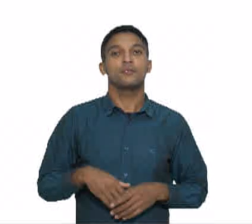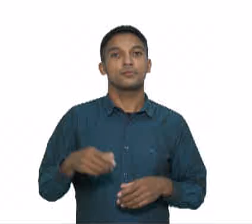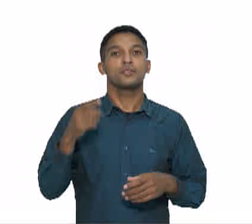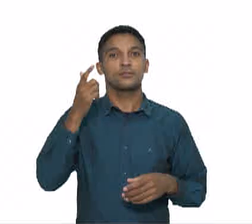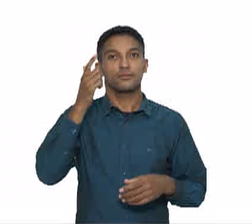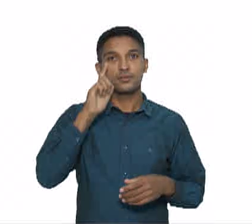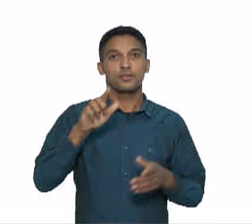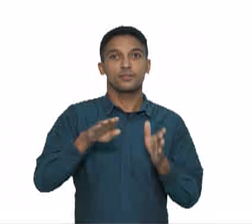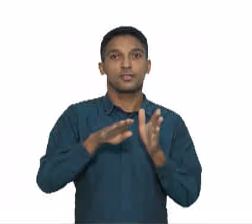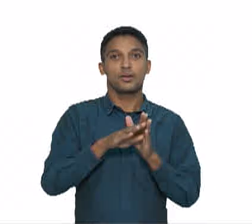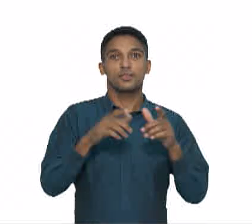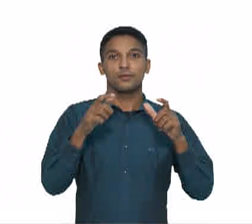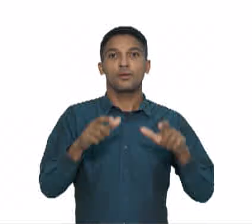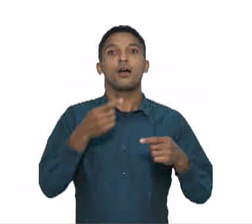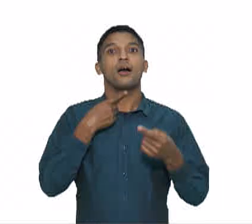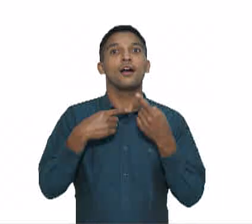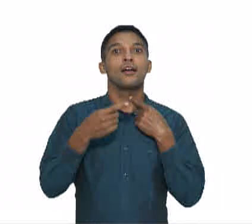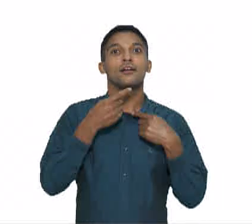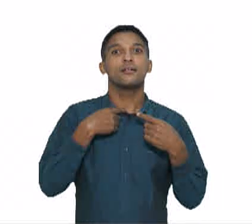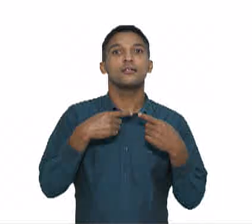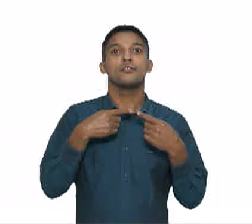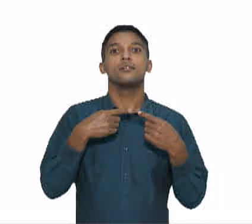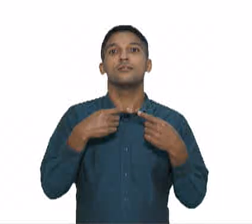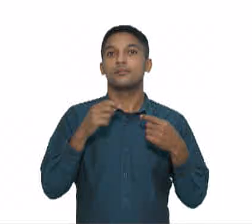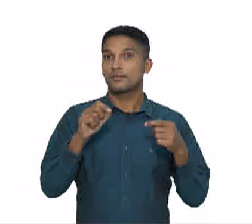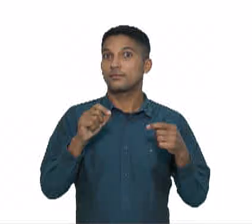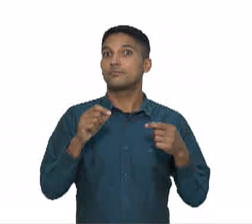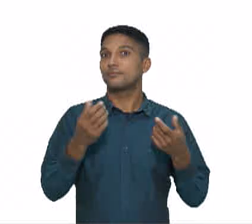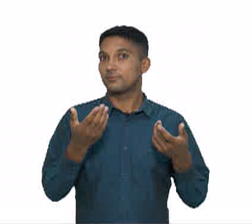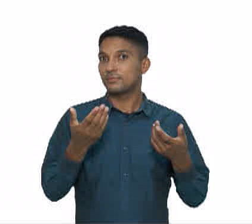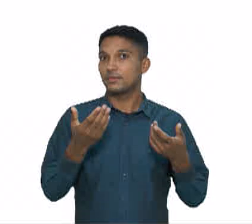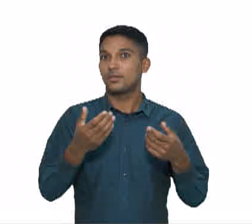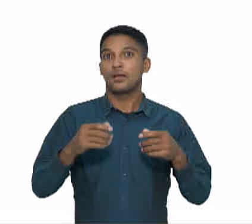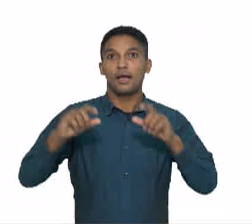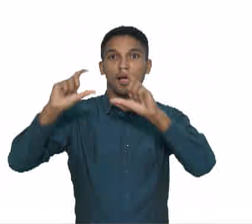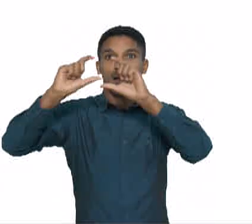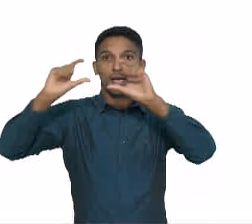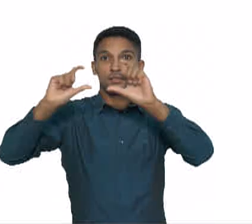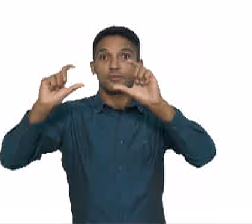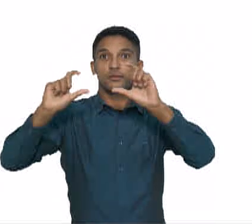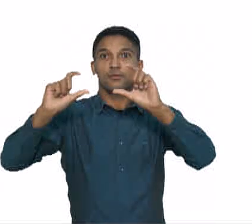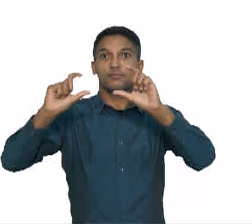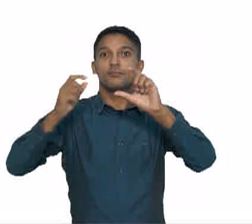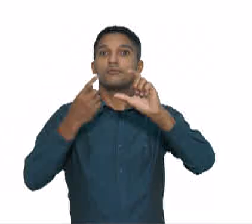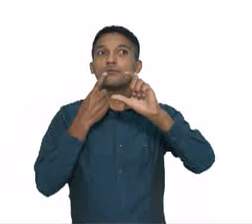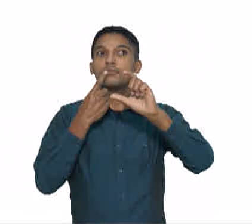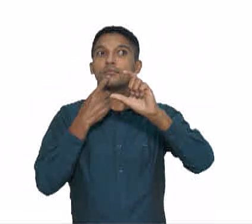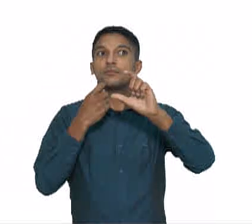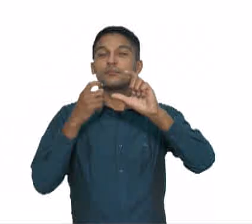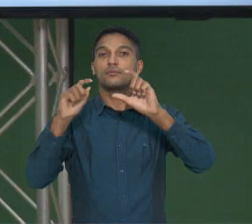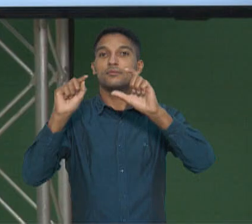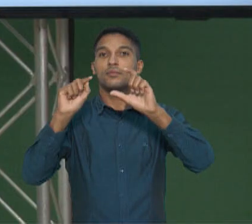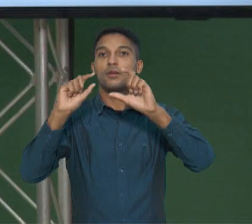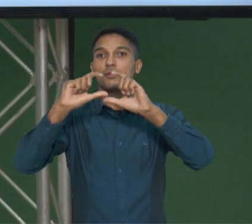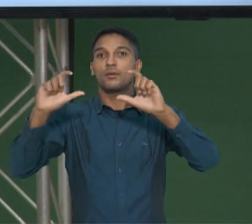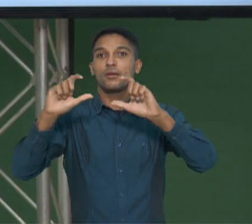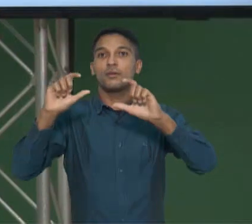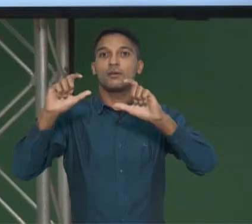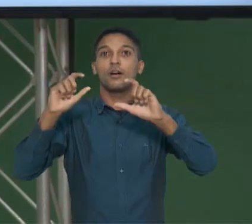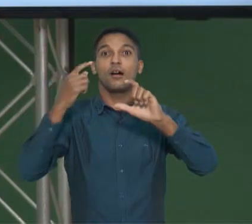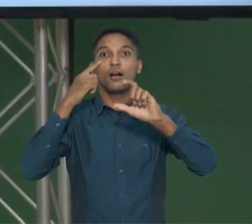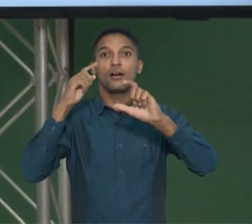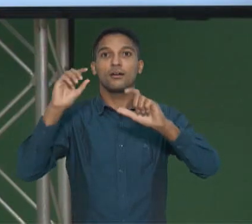algo vital para mover-se en el destino. La expressão destacada, ou seja, echan de